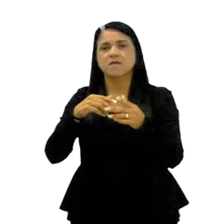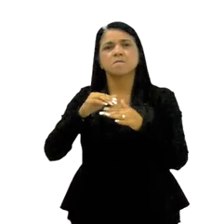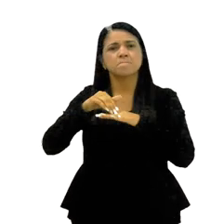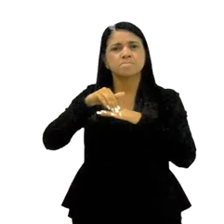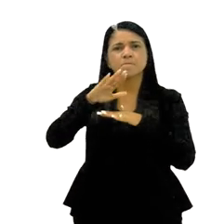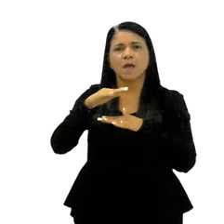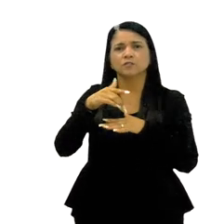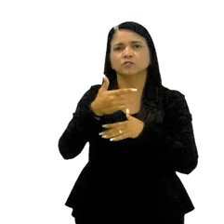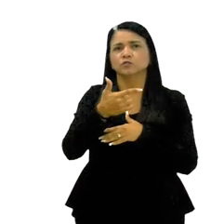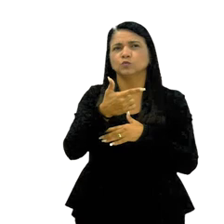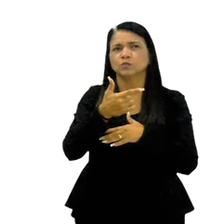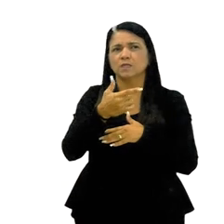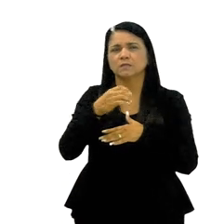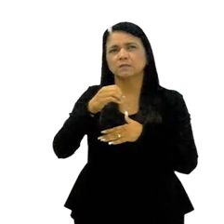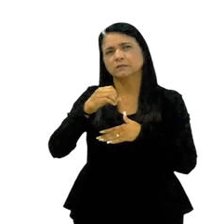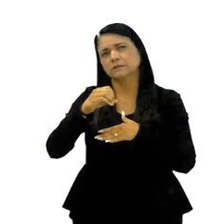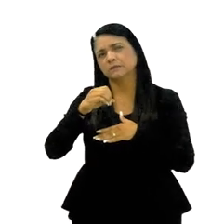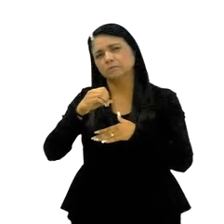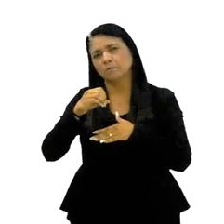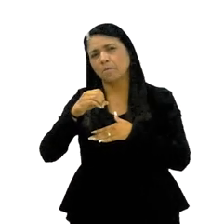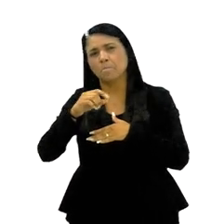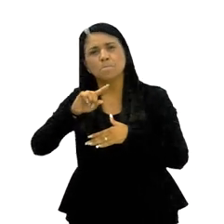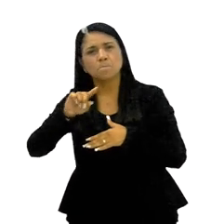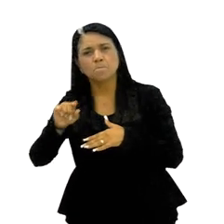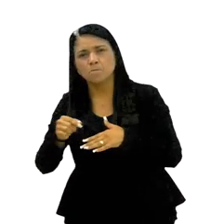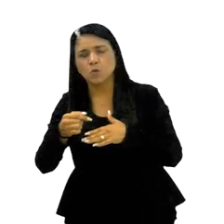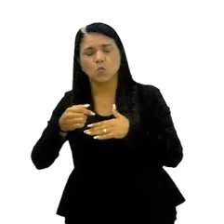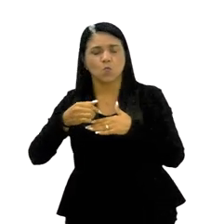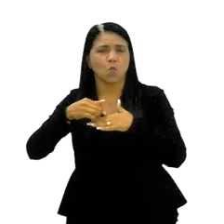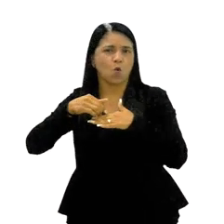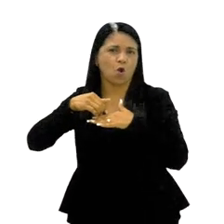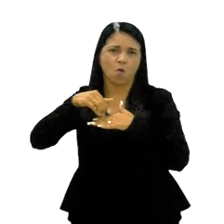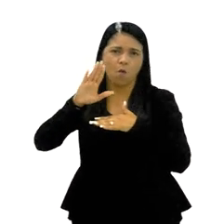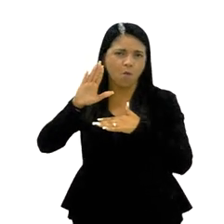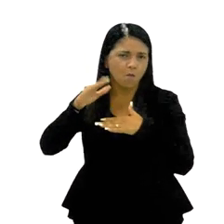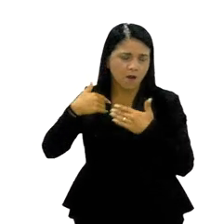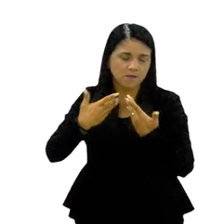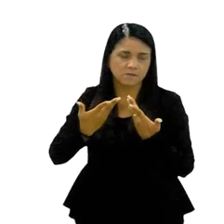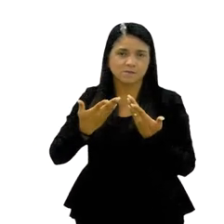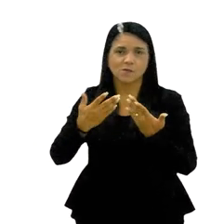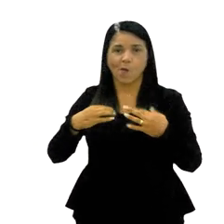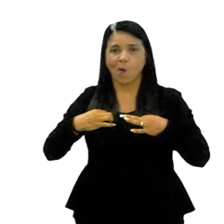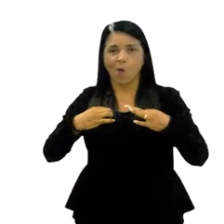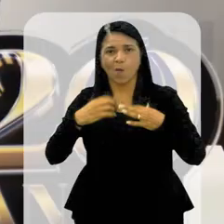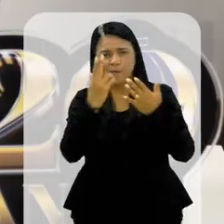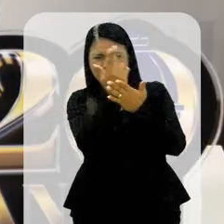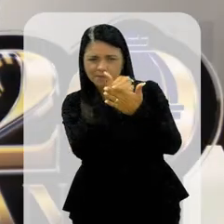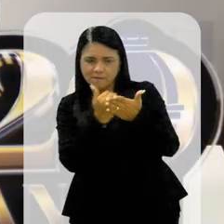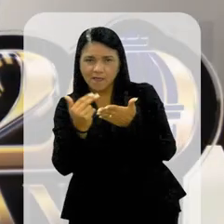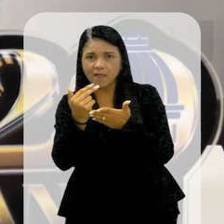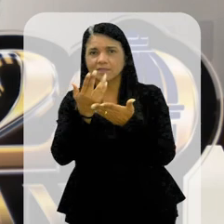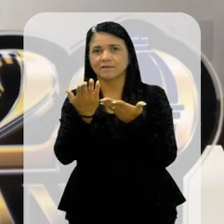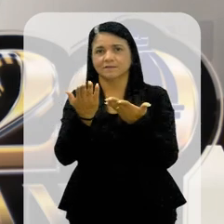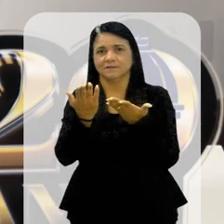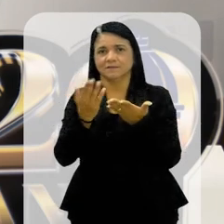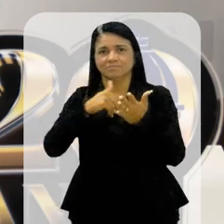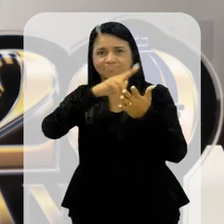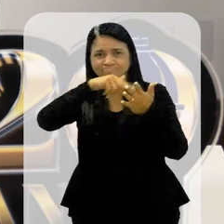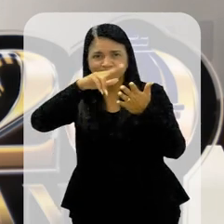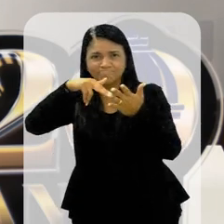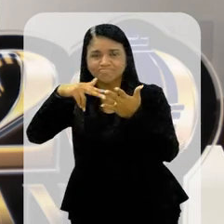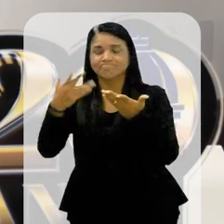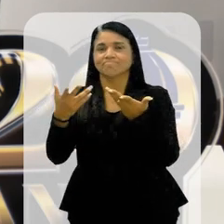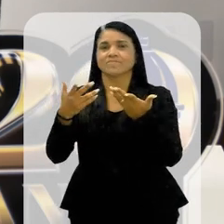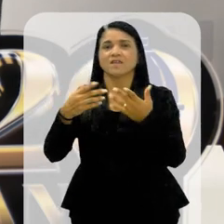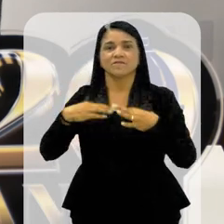mais de 22 mil roupas pintadas. É muita coisa. Porque a pintura de arte envolve tanto alegorias, evidentemente esculturas e afins,